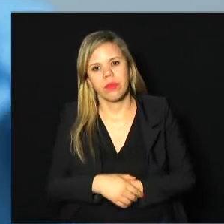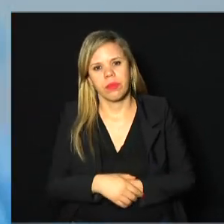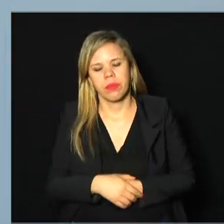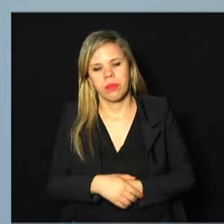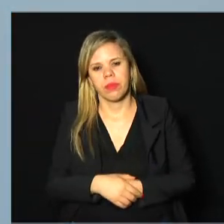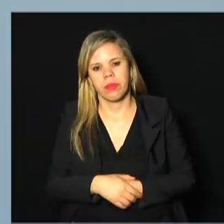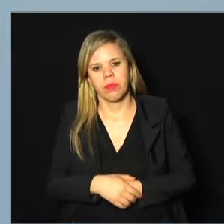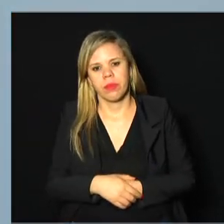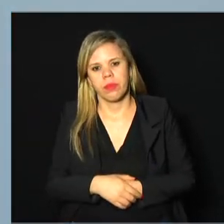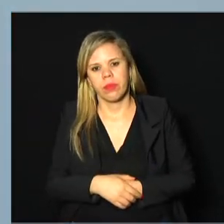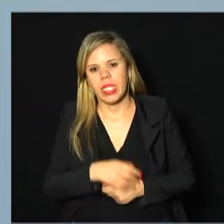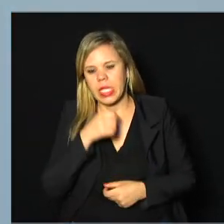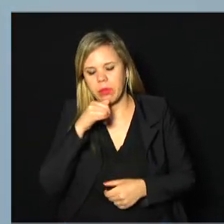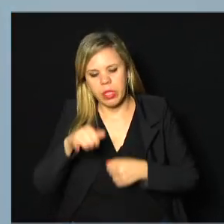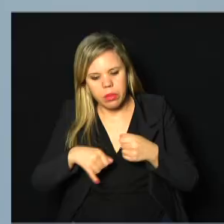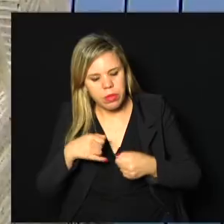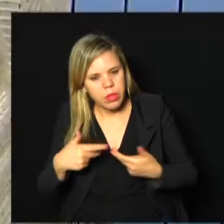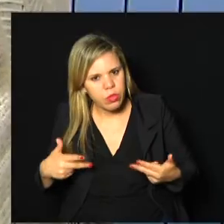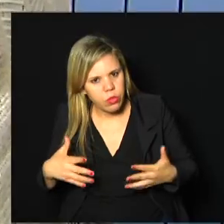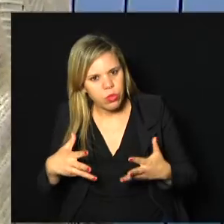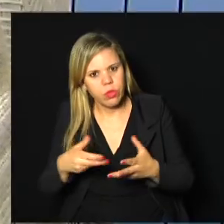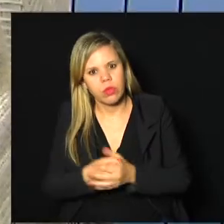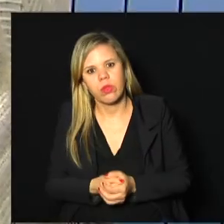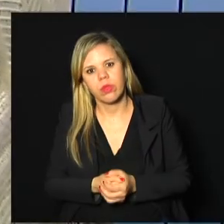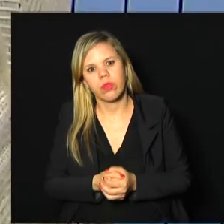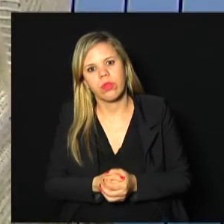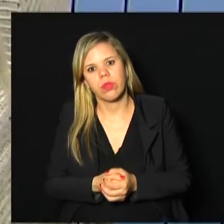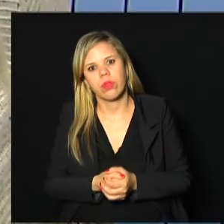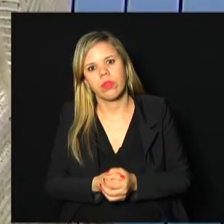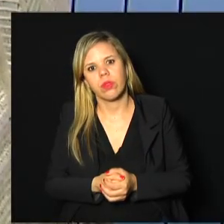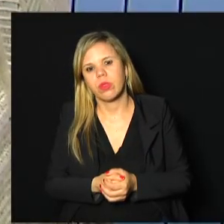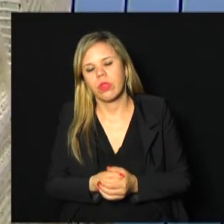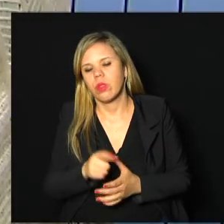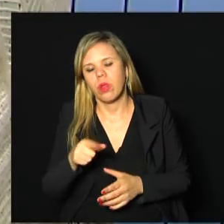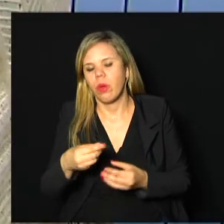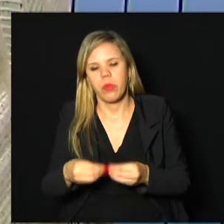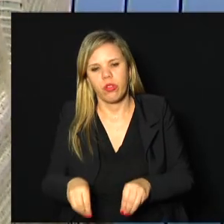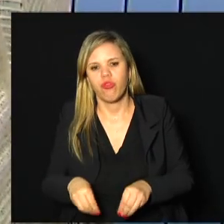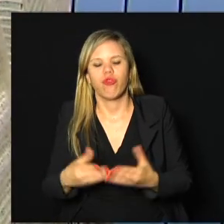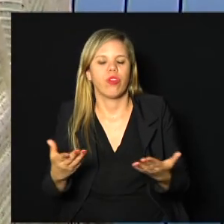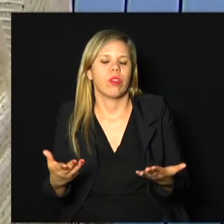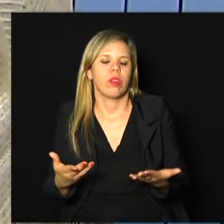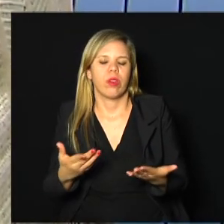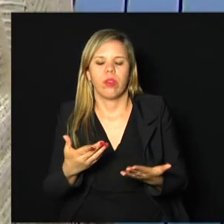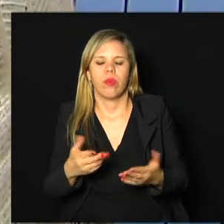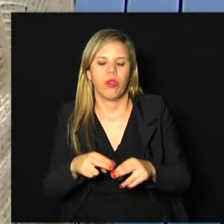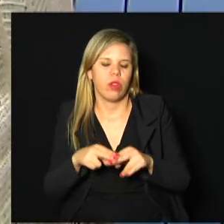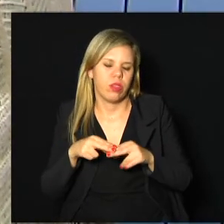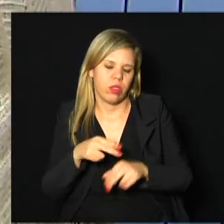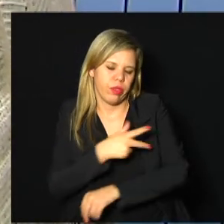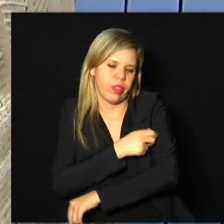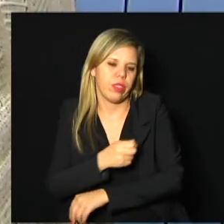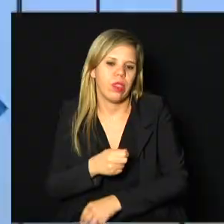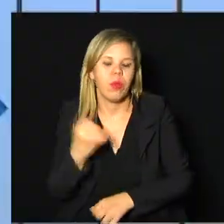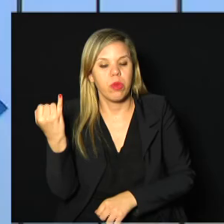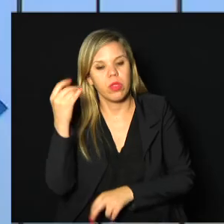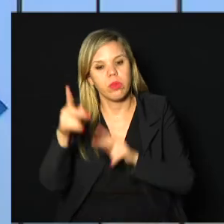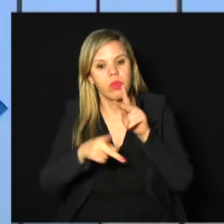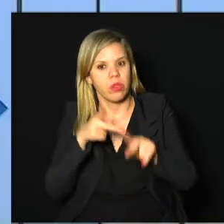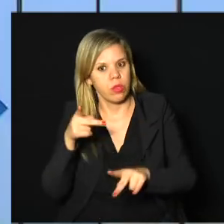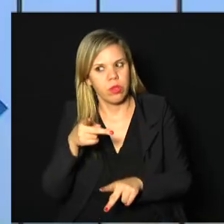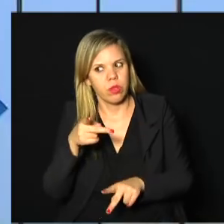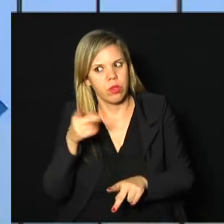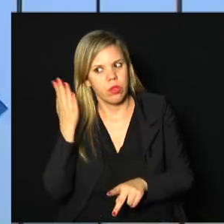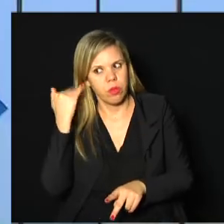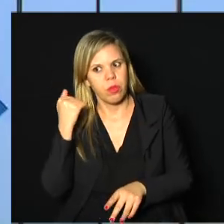Como regra geral de alimentos e tudo, isso não contraindica a vacina. É importante as pessoas saberem, né, doutora, quem